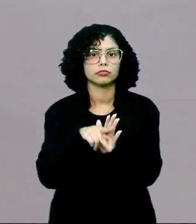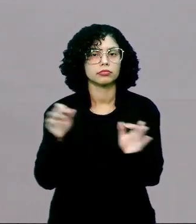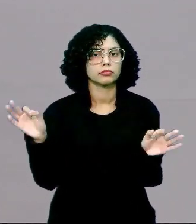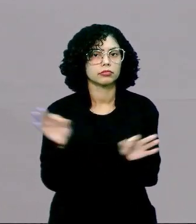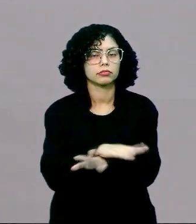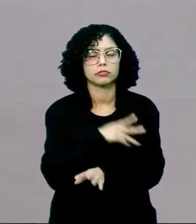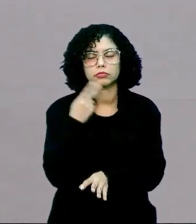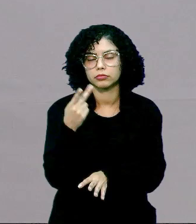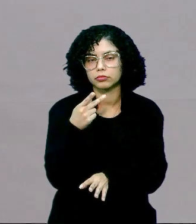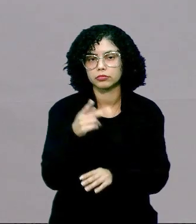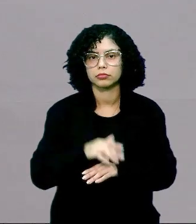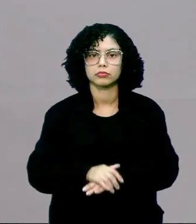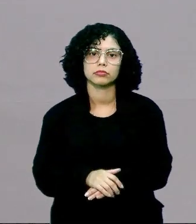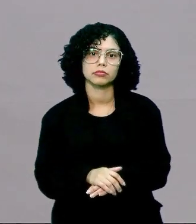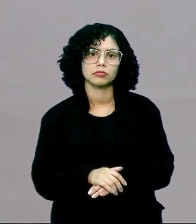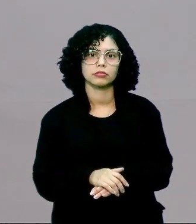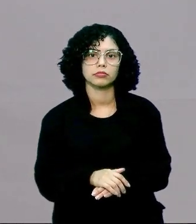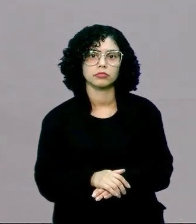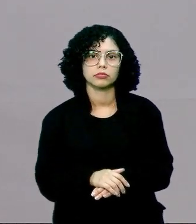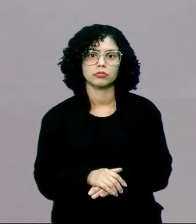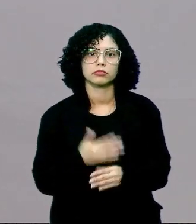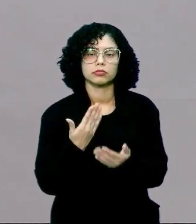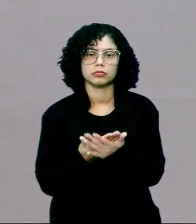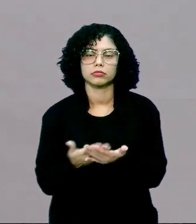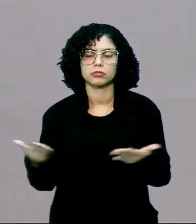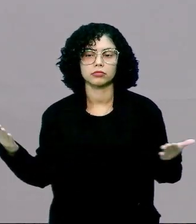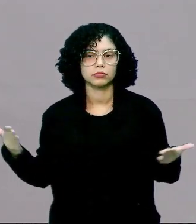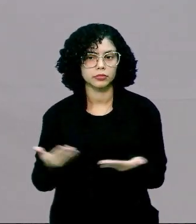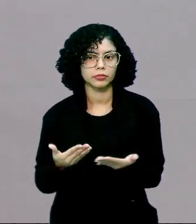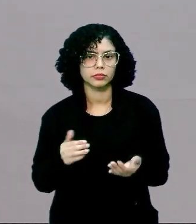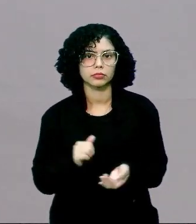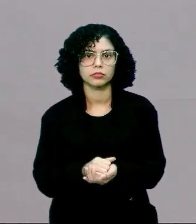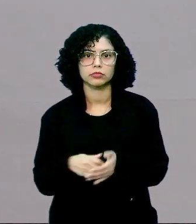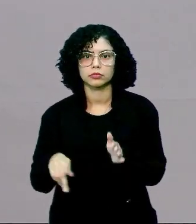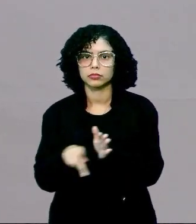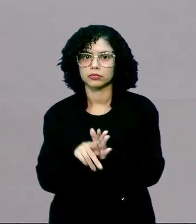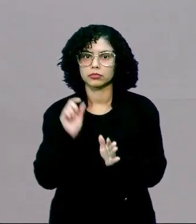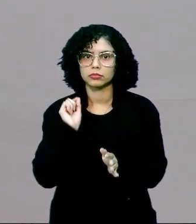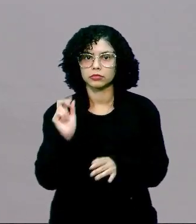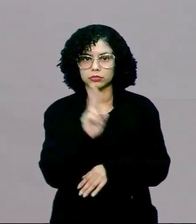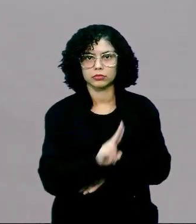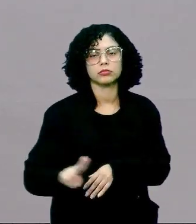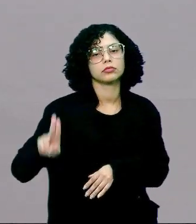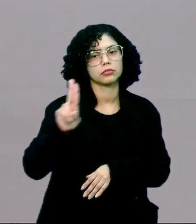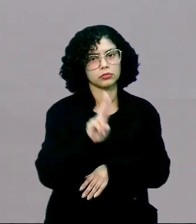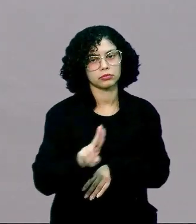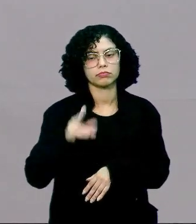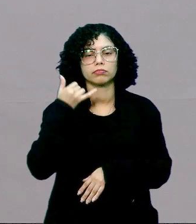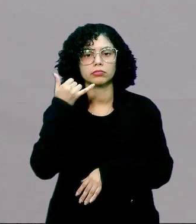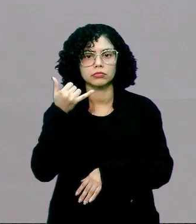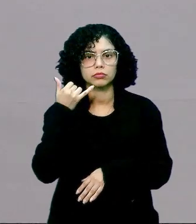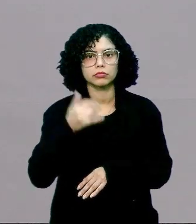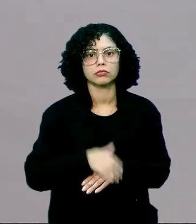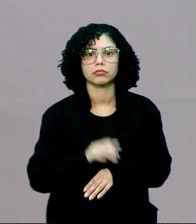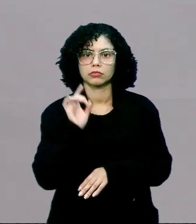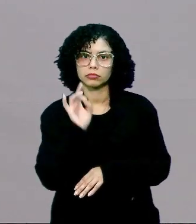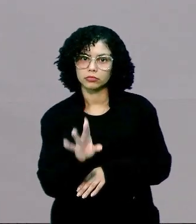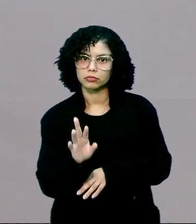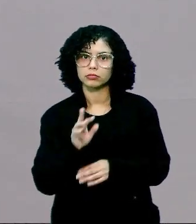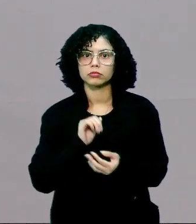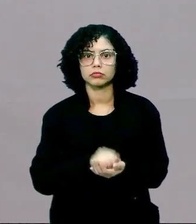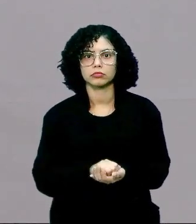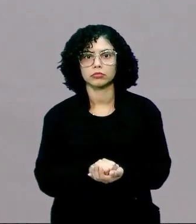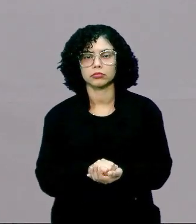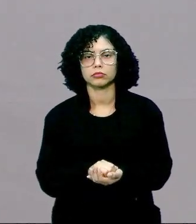nós estávamos falando, comentando na aula de hoje, que é exatamente o uso do telefone, só que de